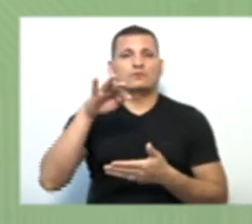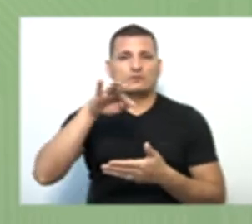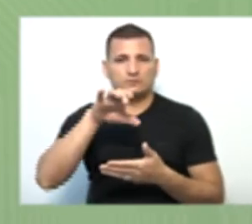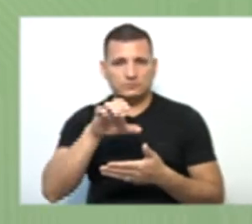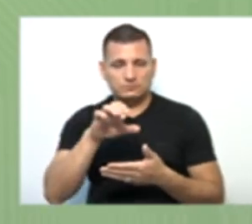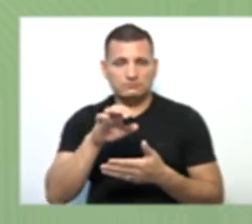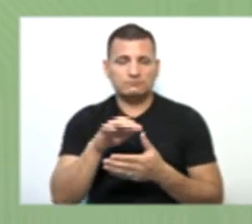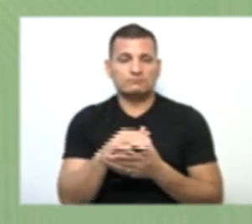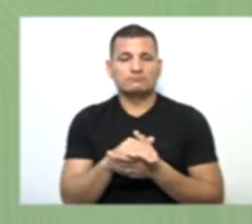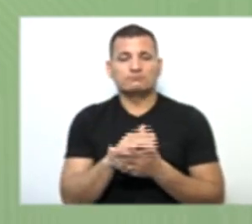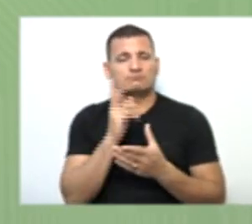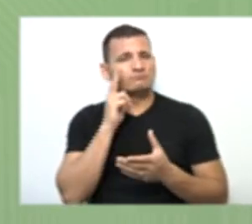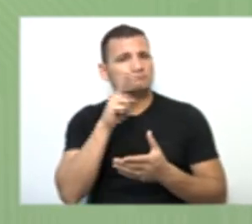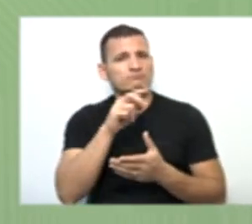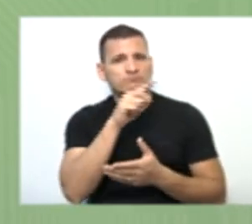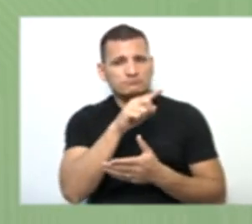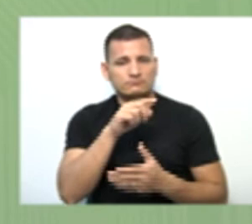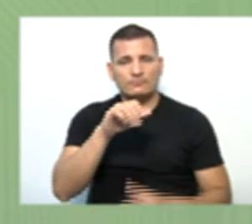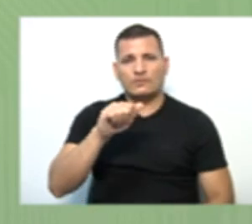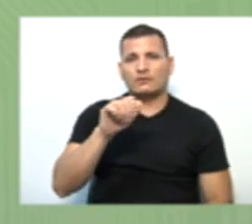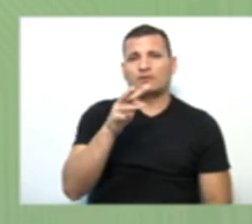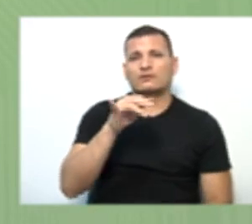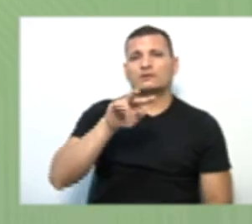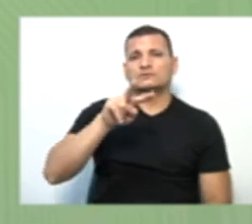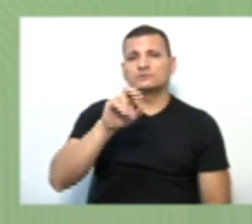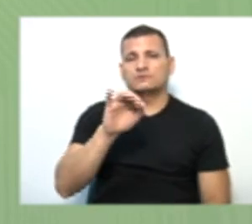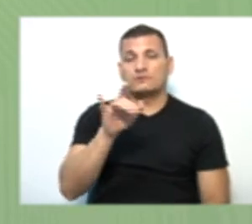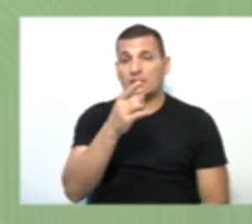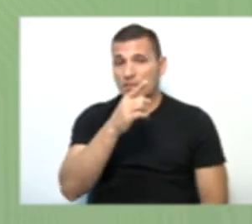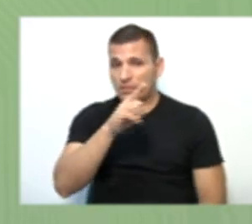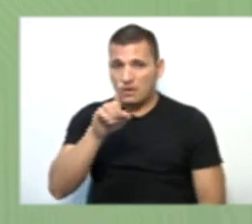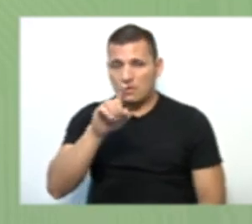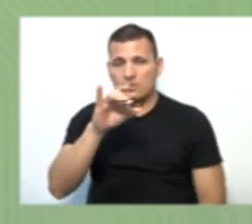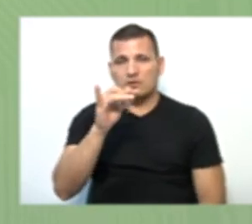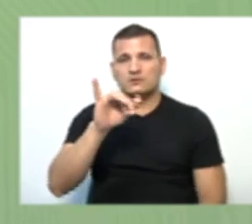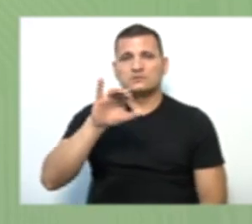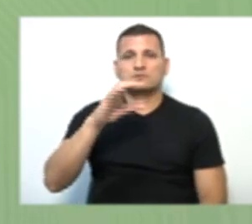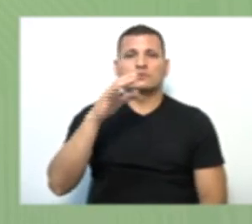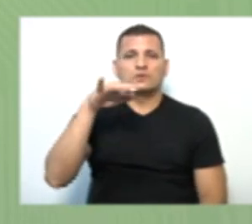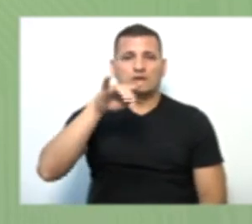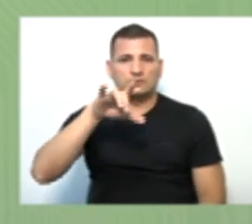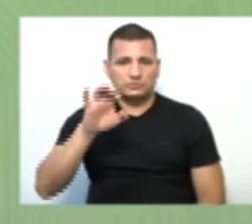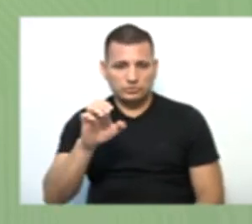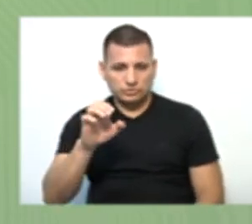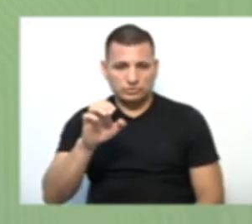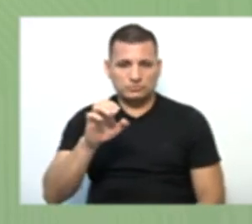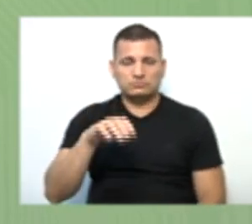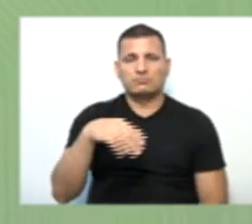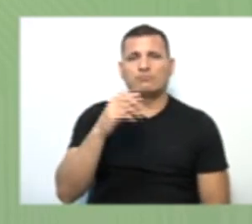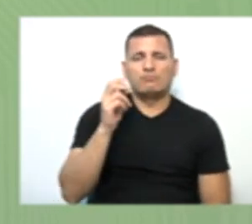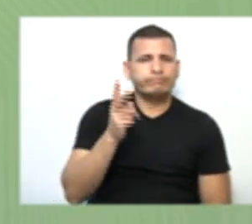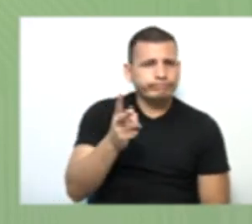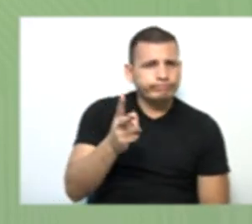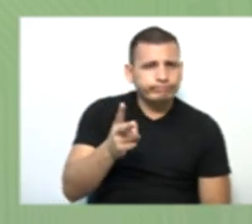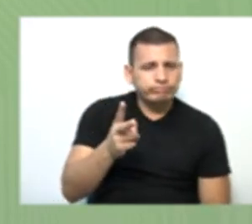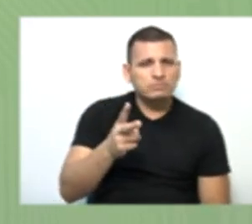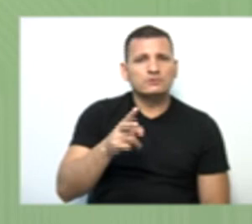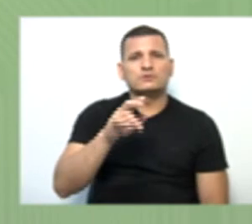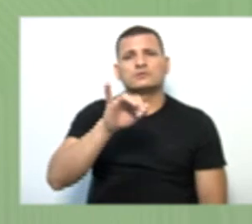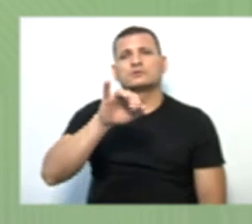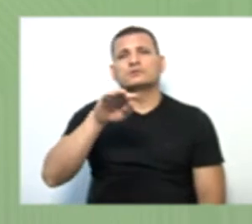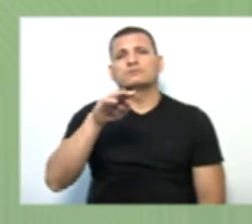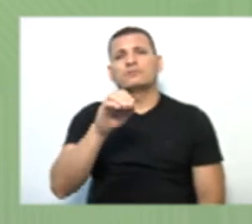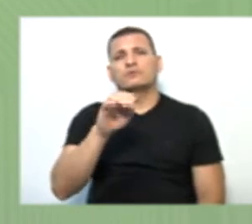nós visualizamos ali ativo não circulante, né, permanente, imobilizados operacionais. O que são